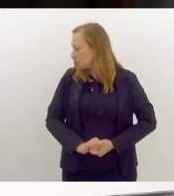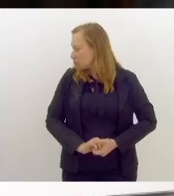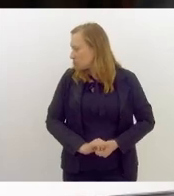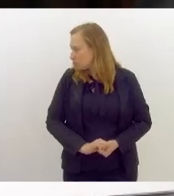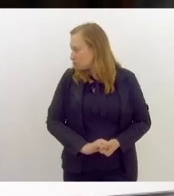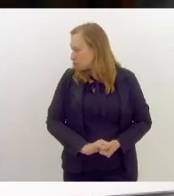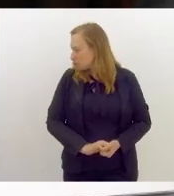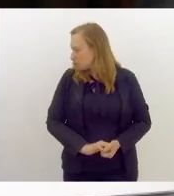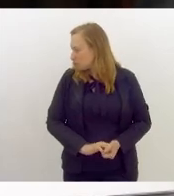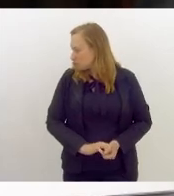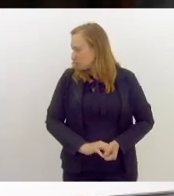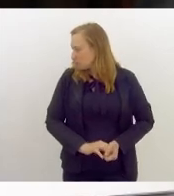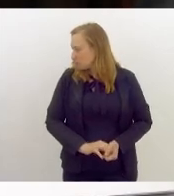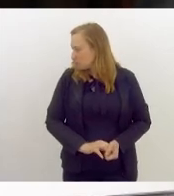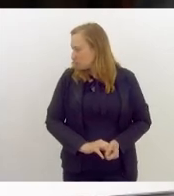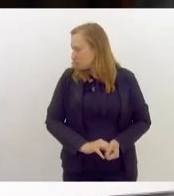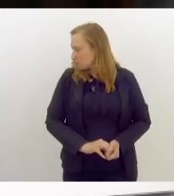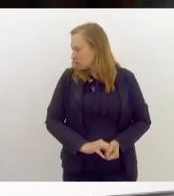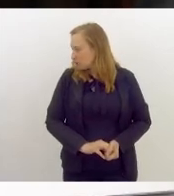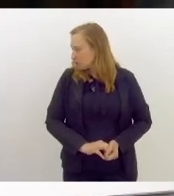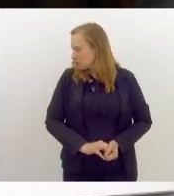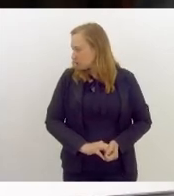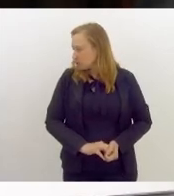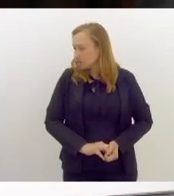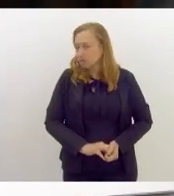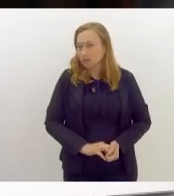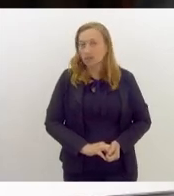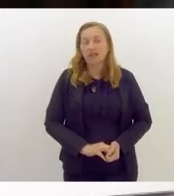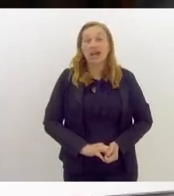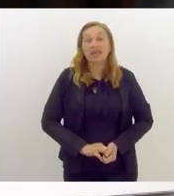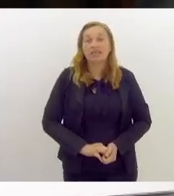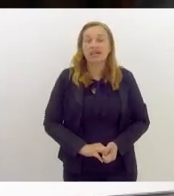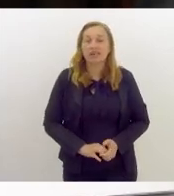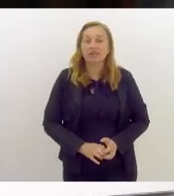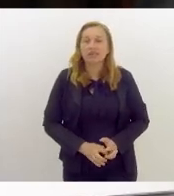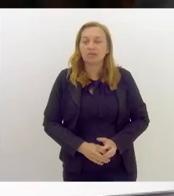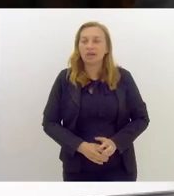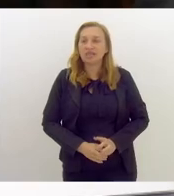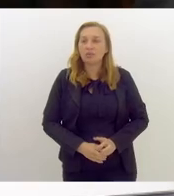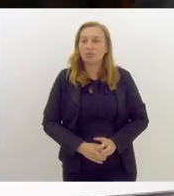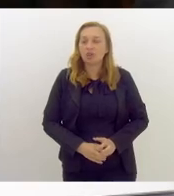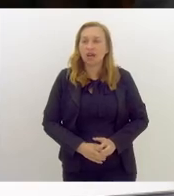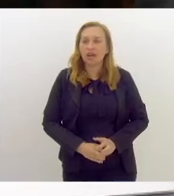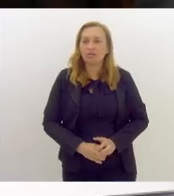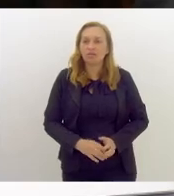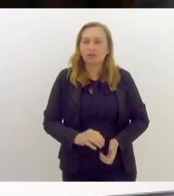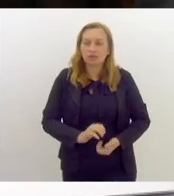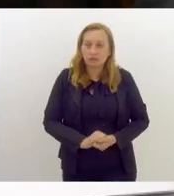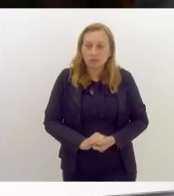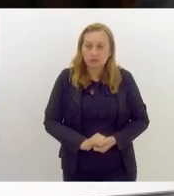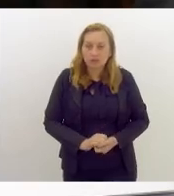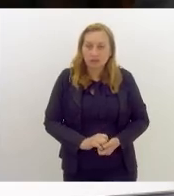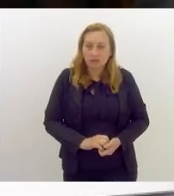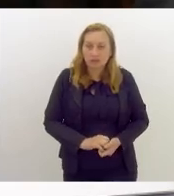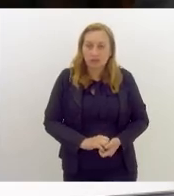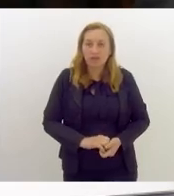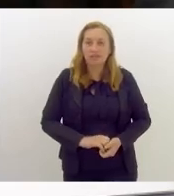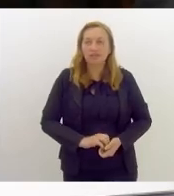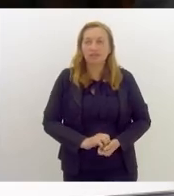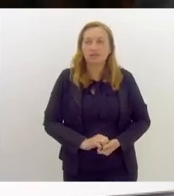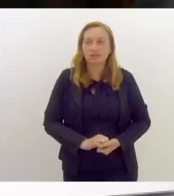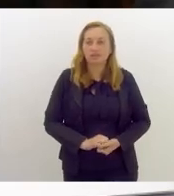mas confesso que estou muito emocionado por pelo pela pessoa que o senhor é